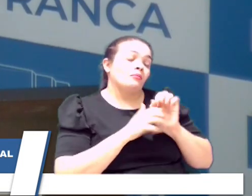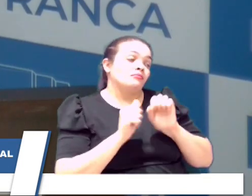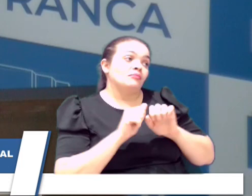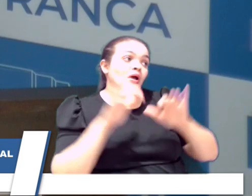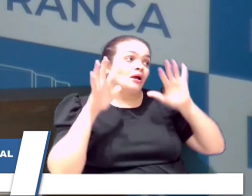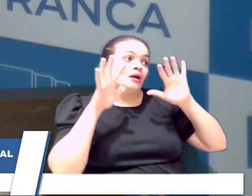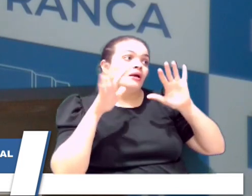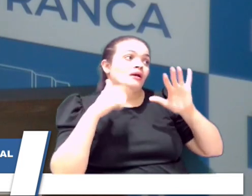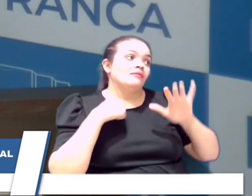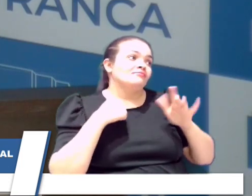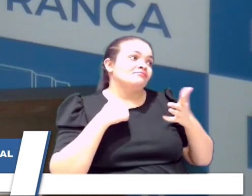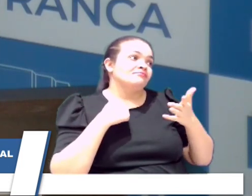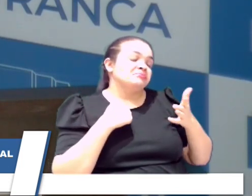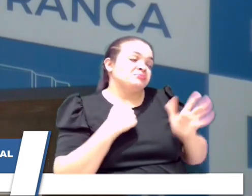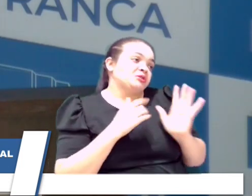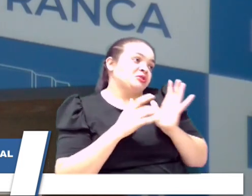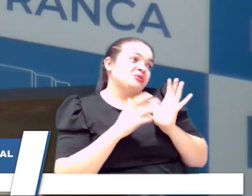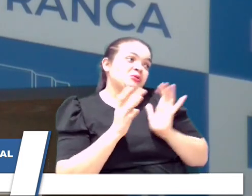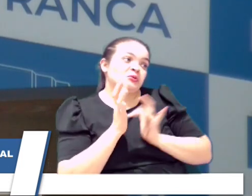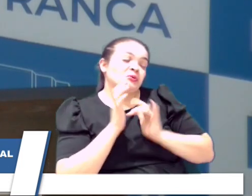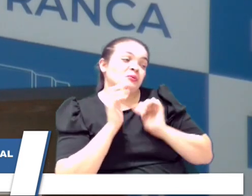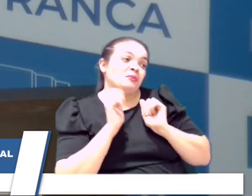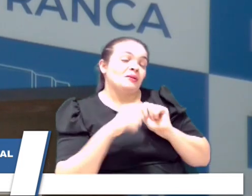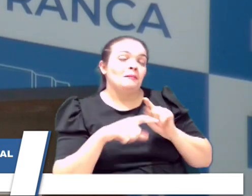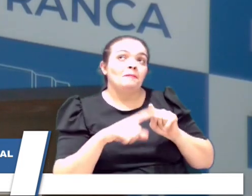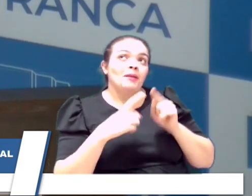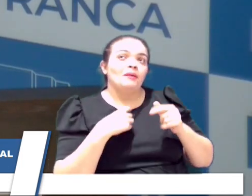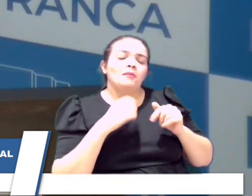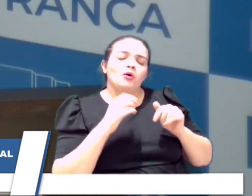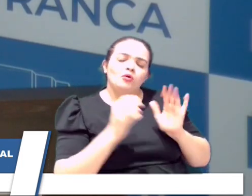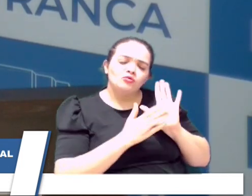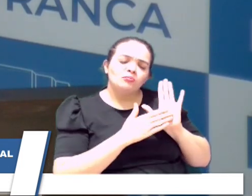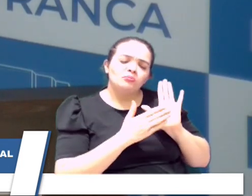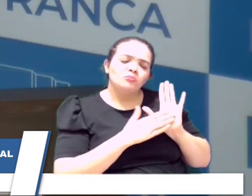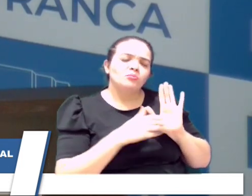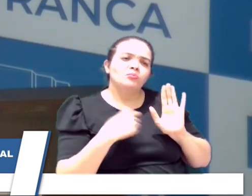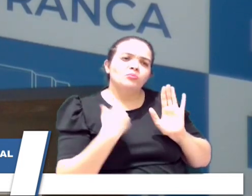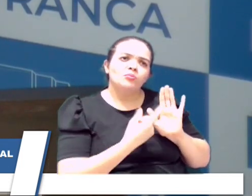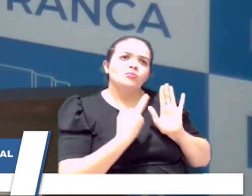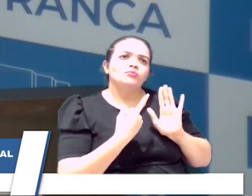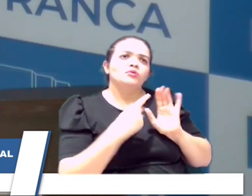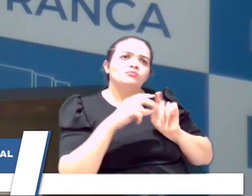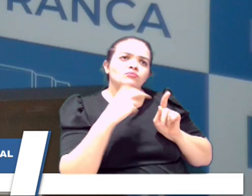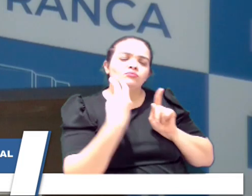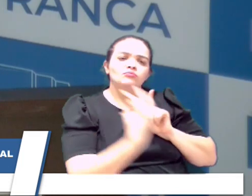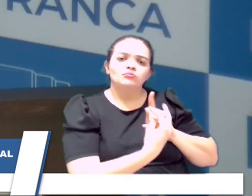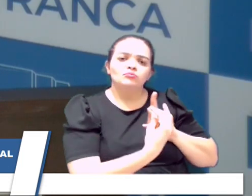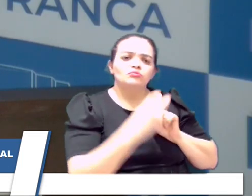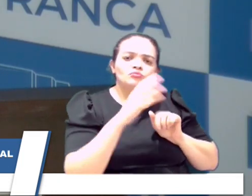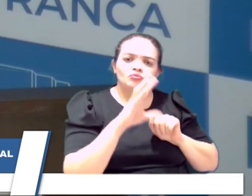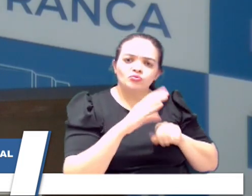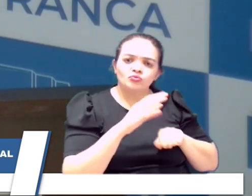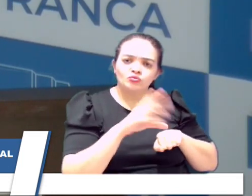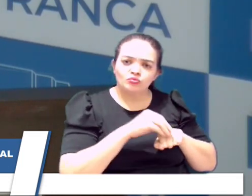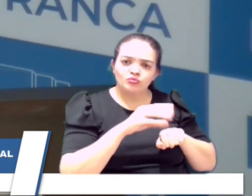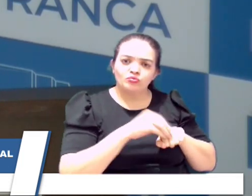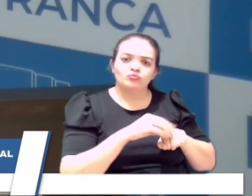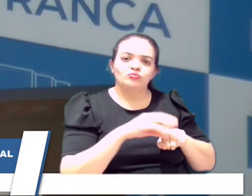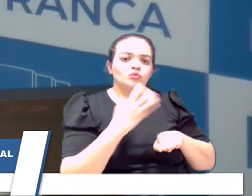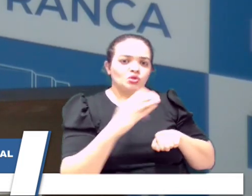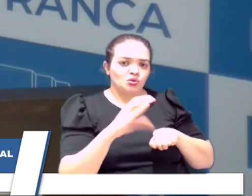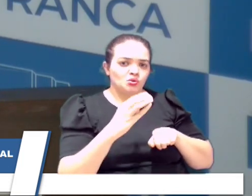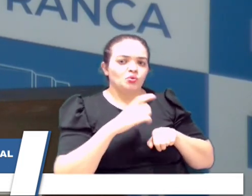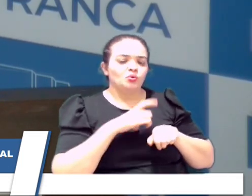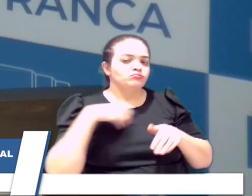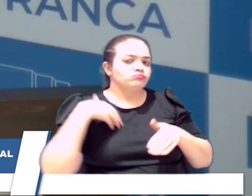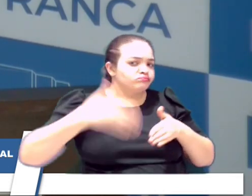milagre já não está mais entre nós. Mas eu posso prometer o meu desempenho do ponto de vista do conhecimento científico que eu vim adquirindo nos últimos